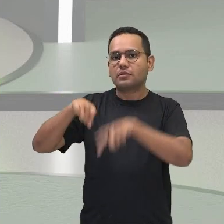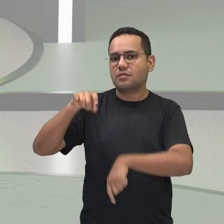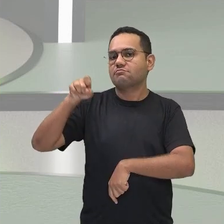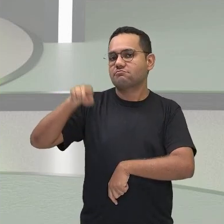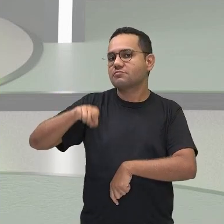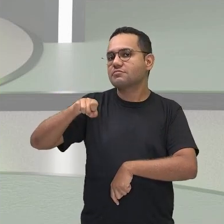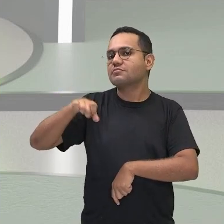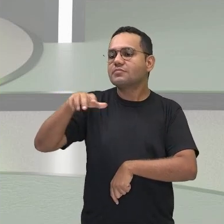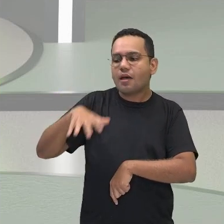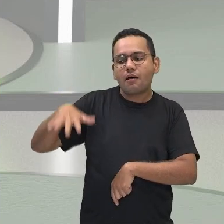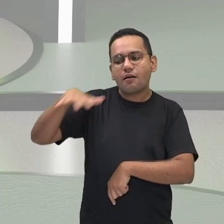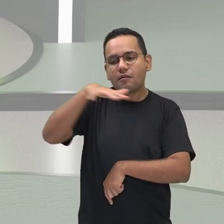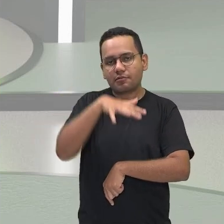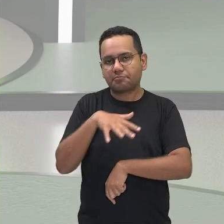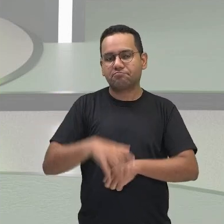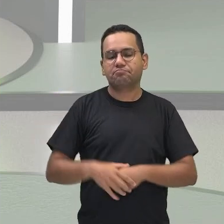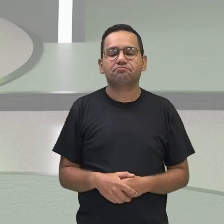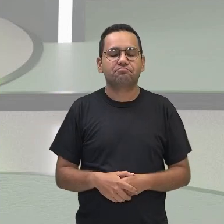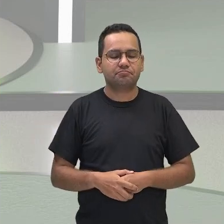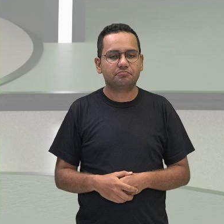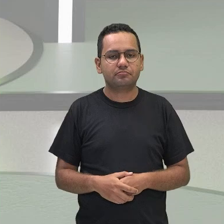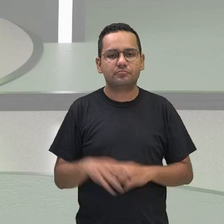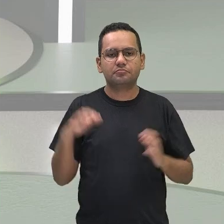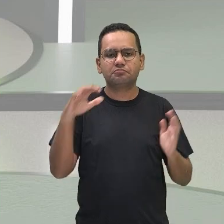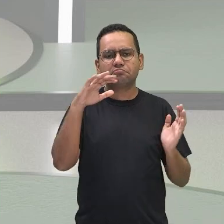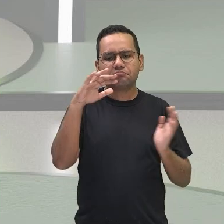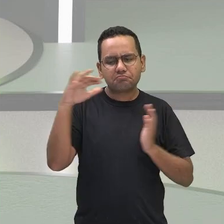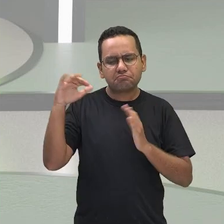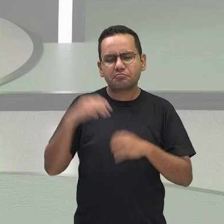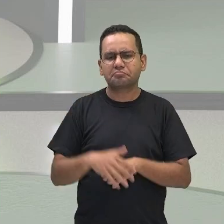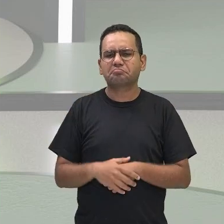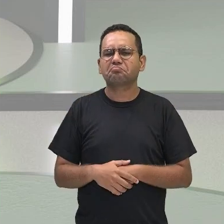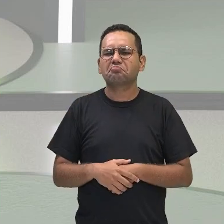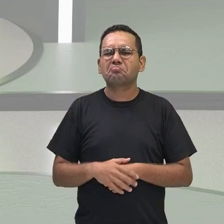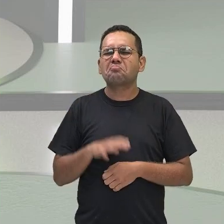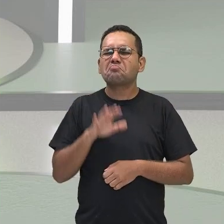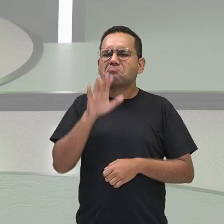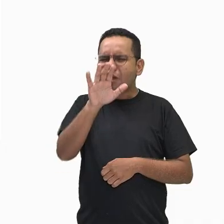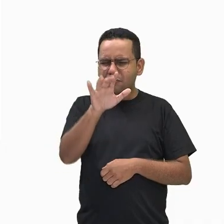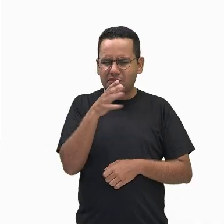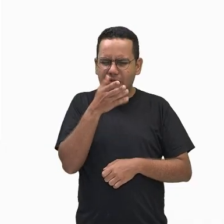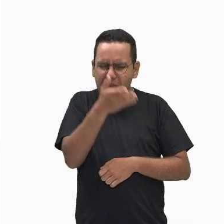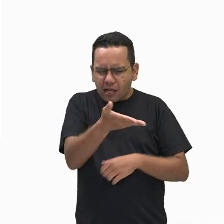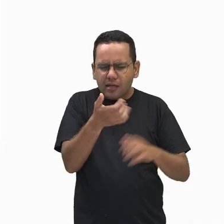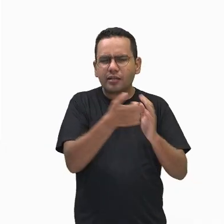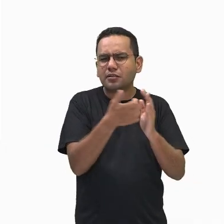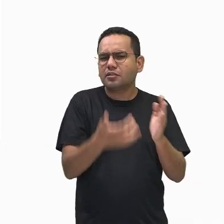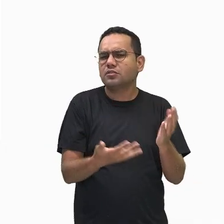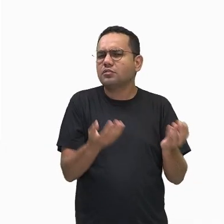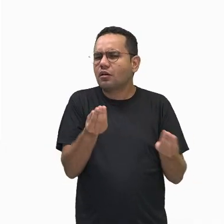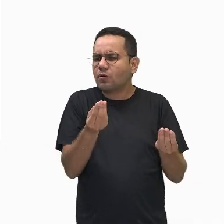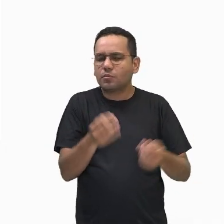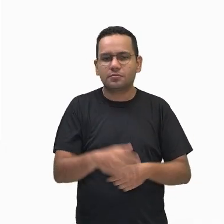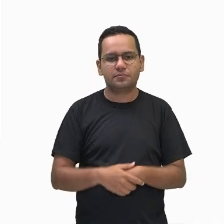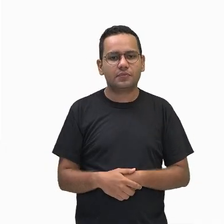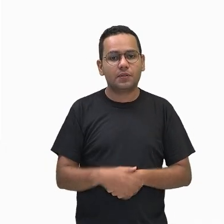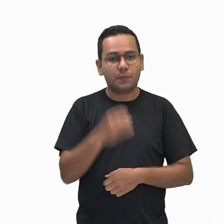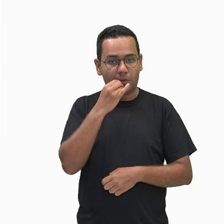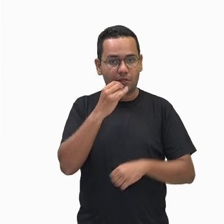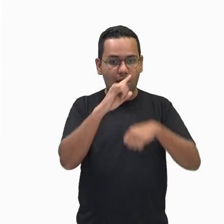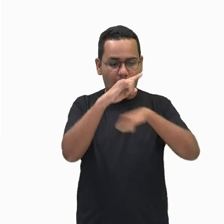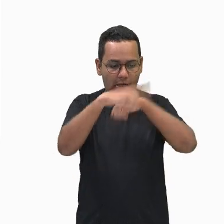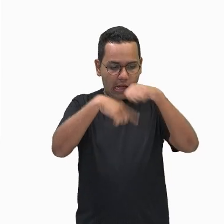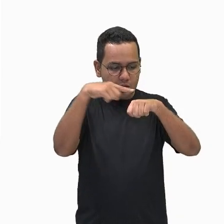volta, certo? E como é a composição da matéria? Como que ela é feita? O átomo, ele é a